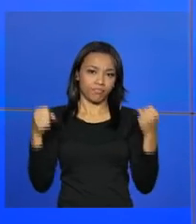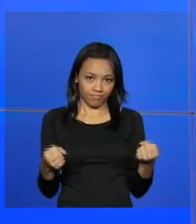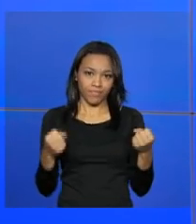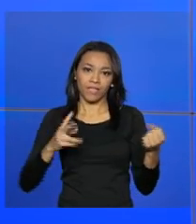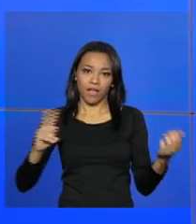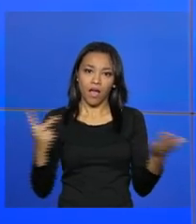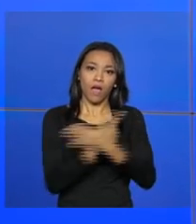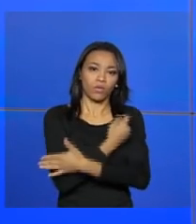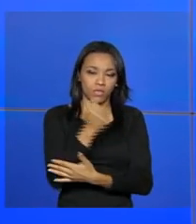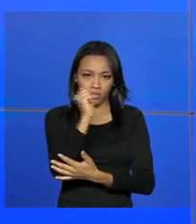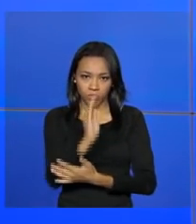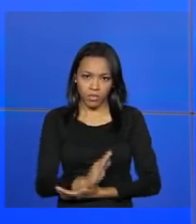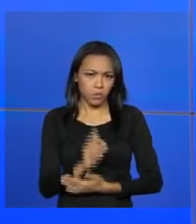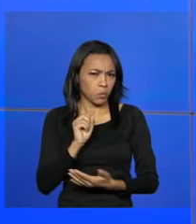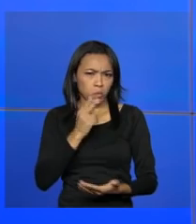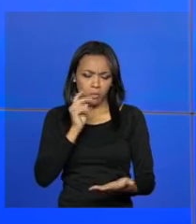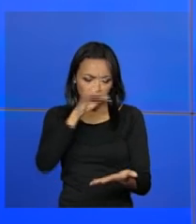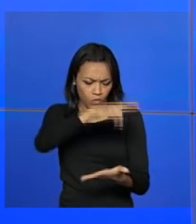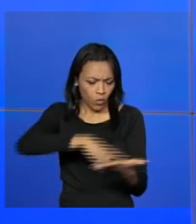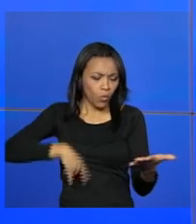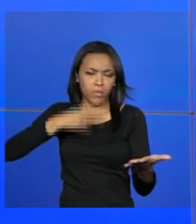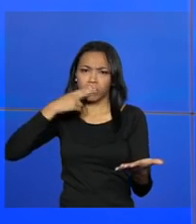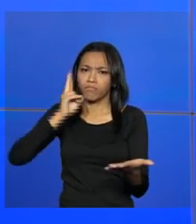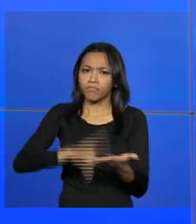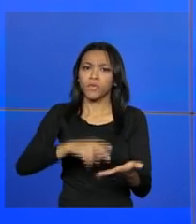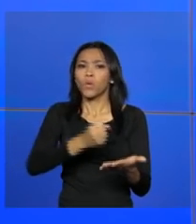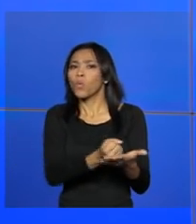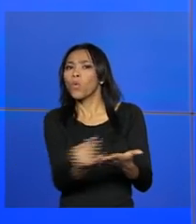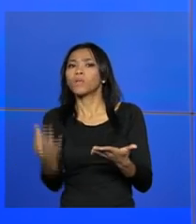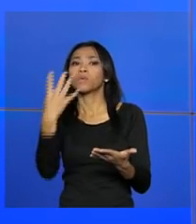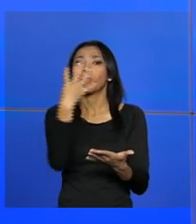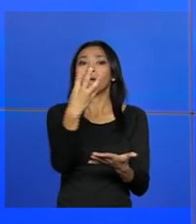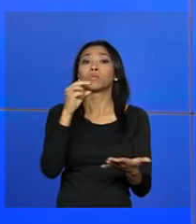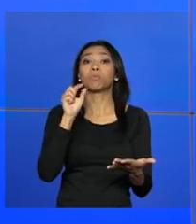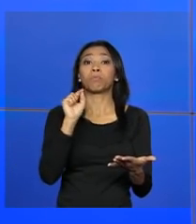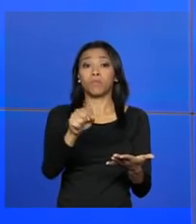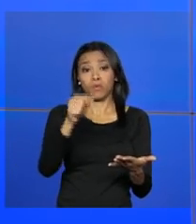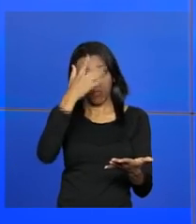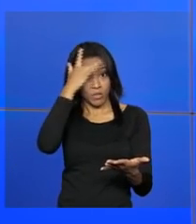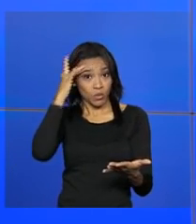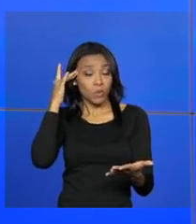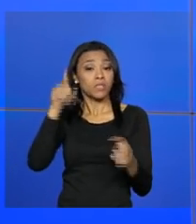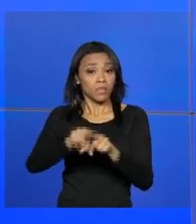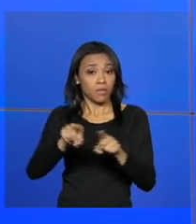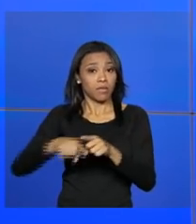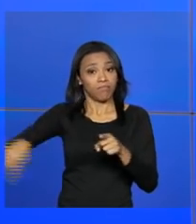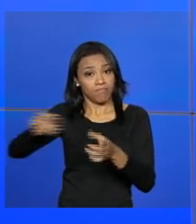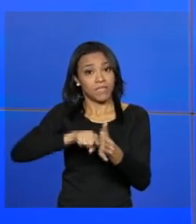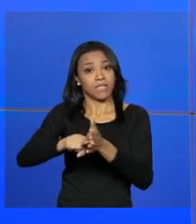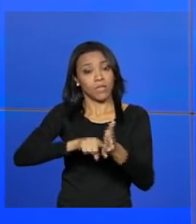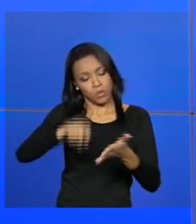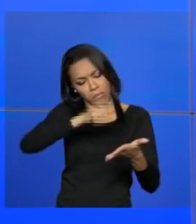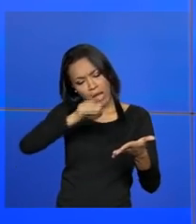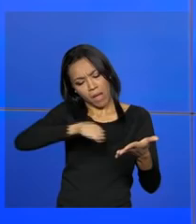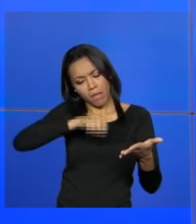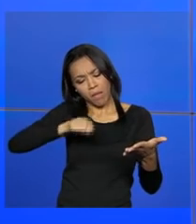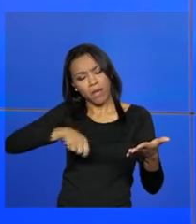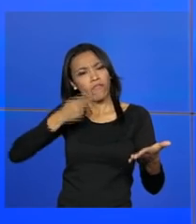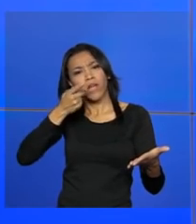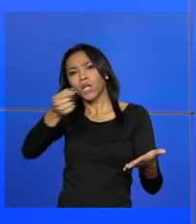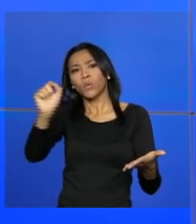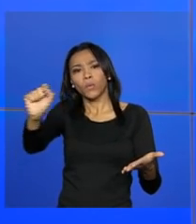no Brasil. A carta, assinada por mais de 4 mil docentes e pesquisadores, destaca que no Brasil há uma